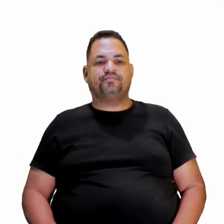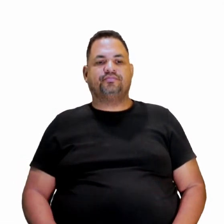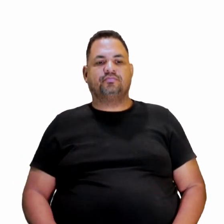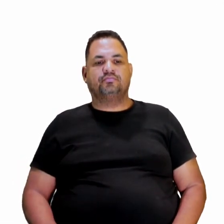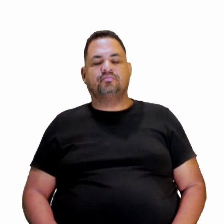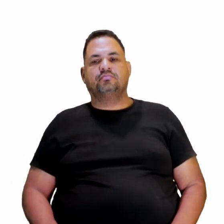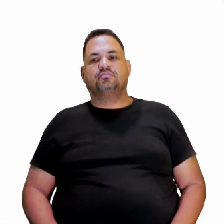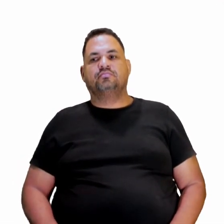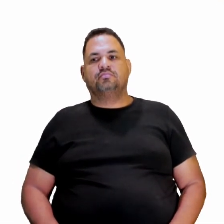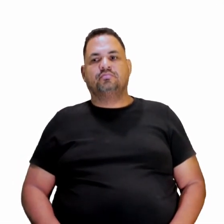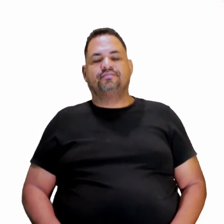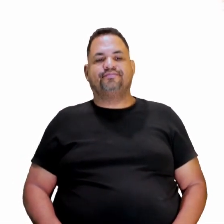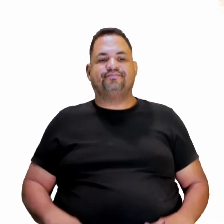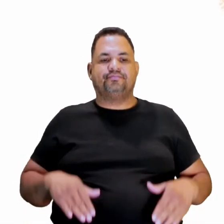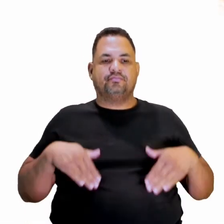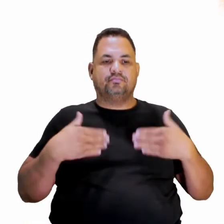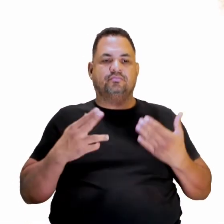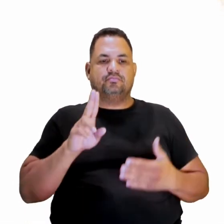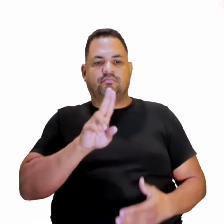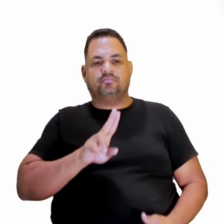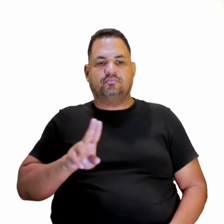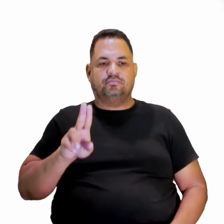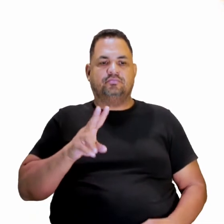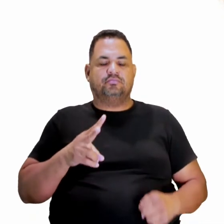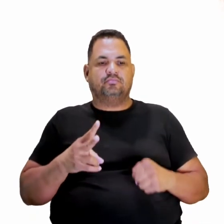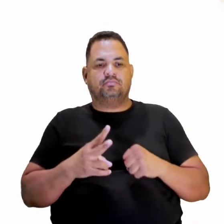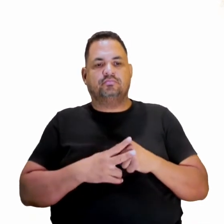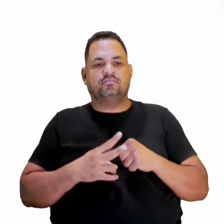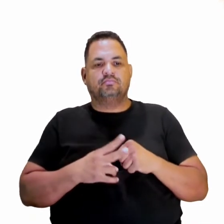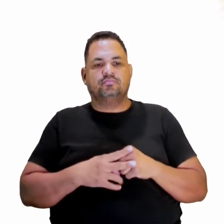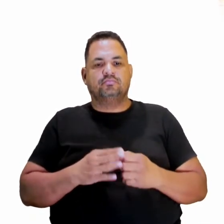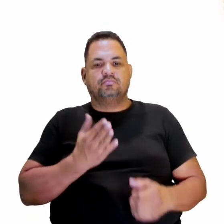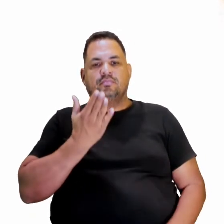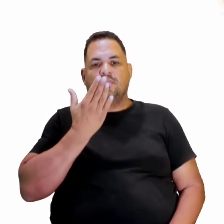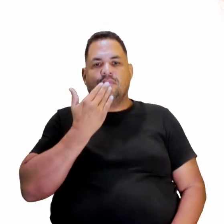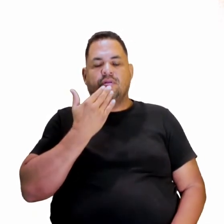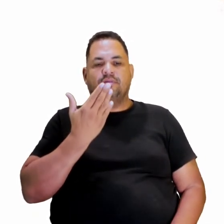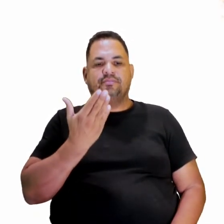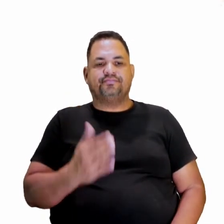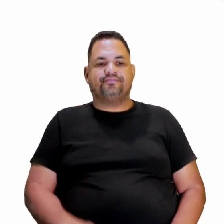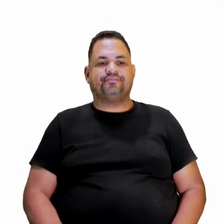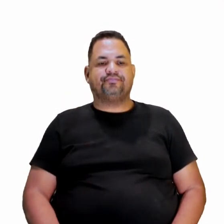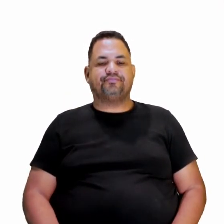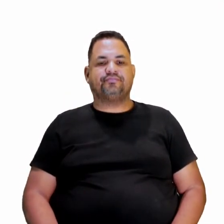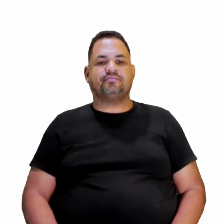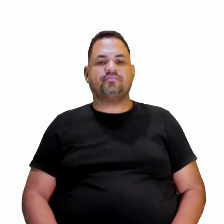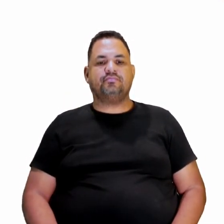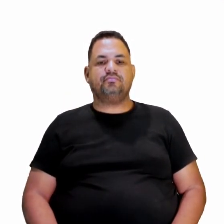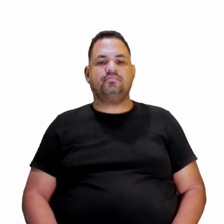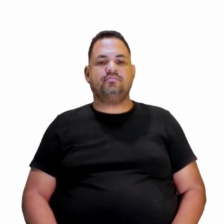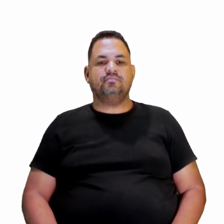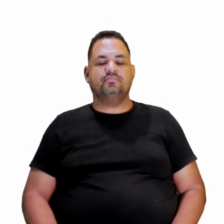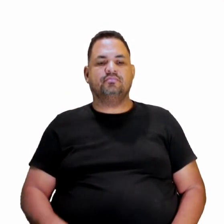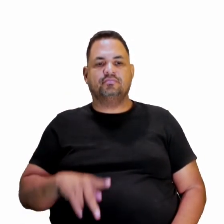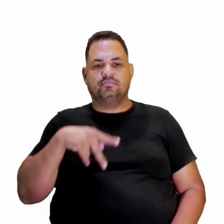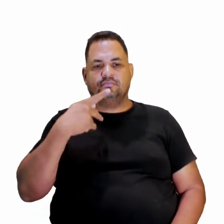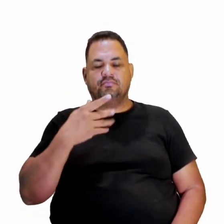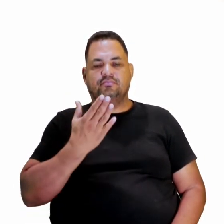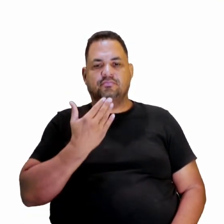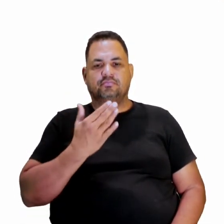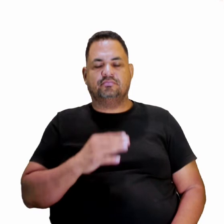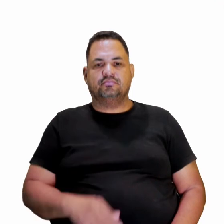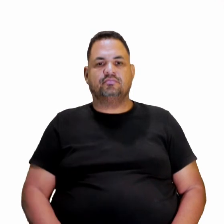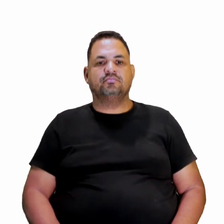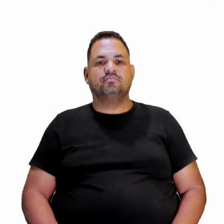He, qual que eu vou usar aqui? É o verbo have, que é de comer, né? Não é porque é comer, mas a gente vai falar sobre comida, a gente vai usar